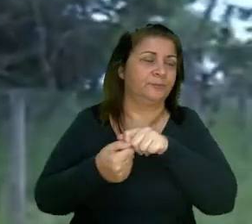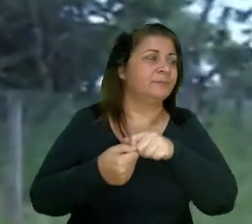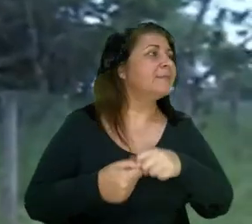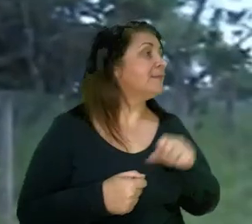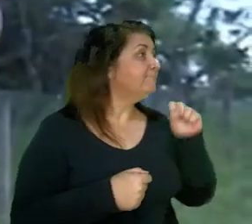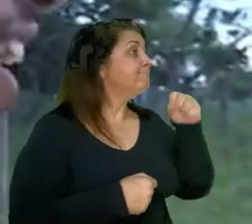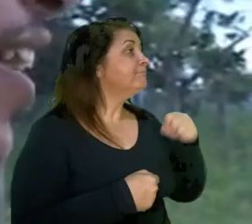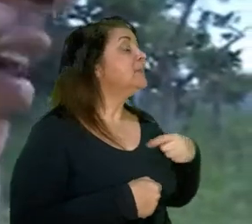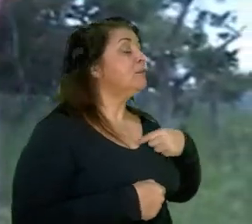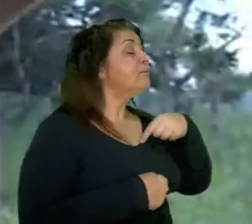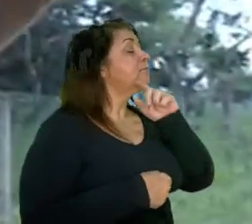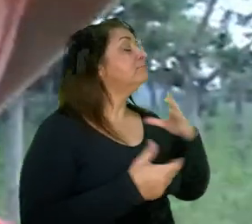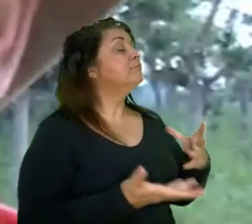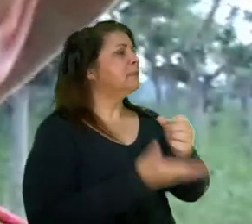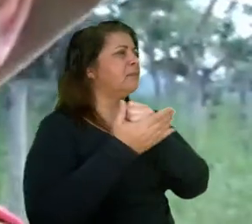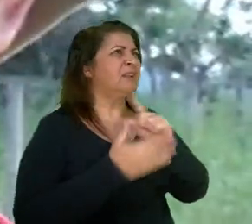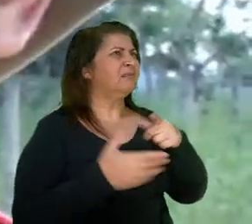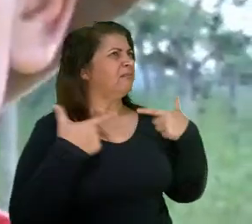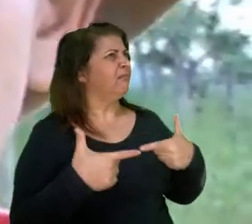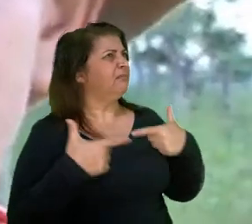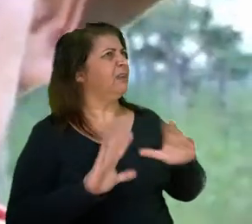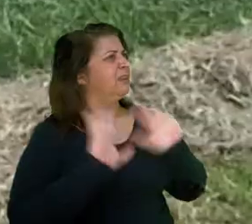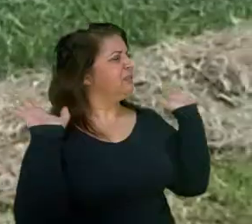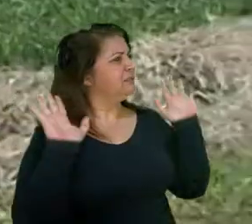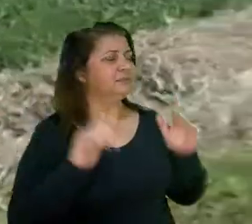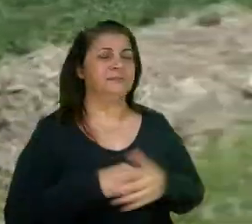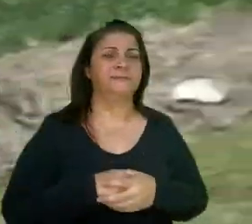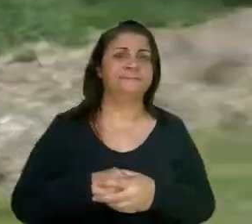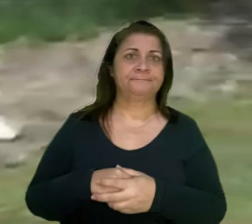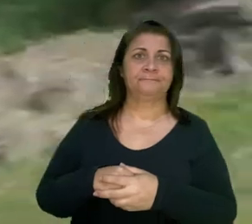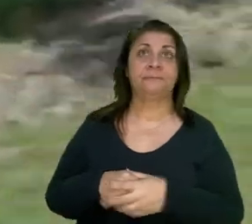e eu vou salvar. Mas não me enche o picuá.